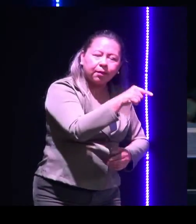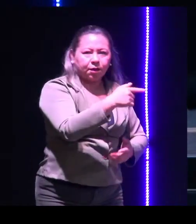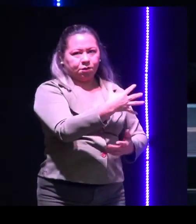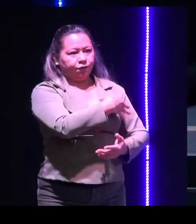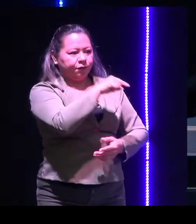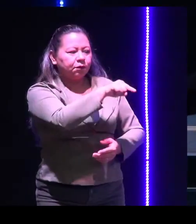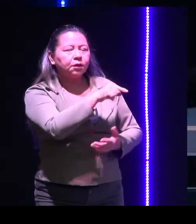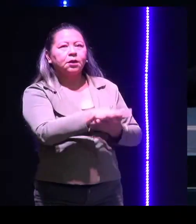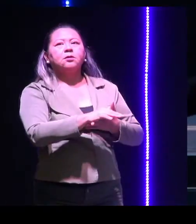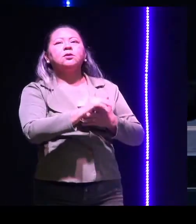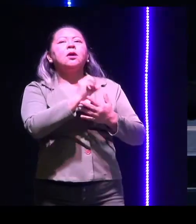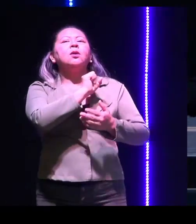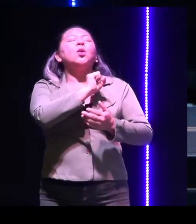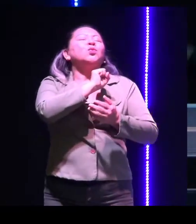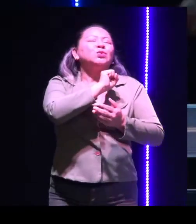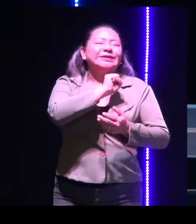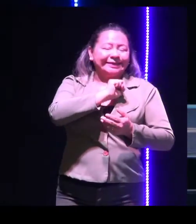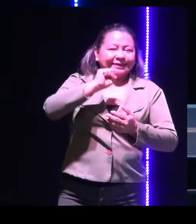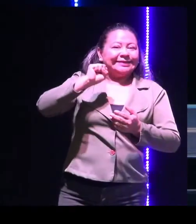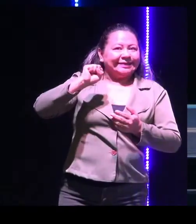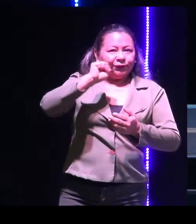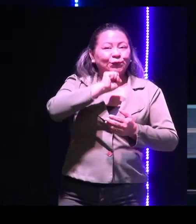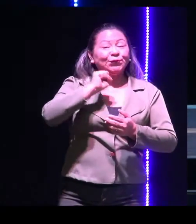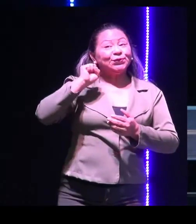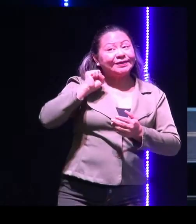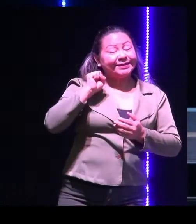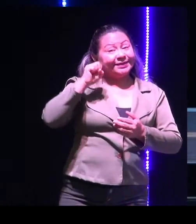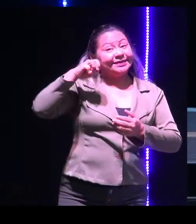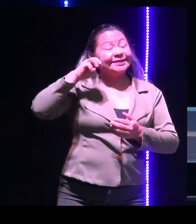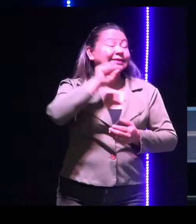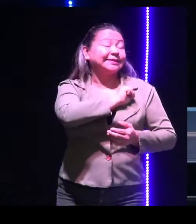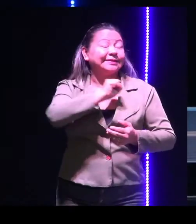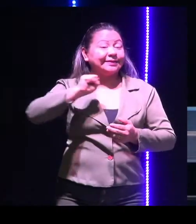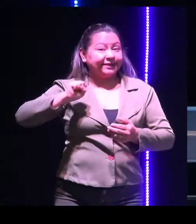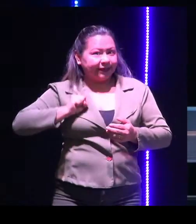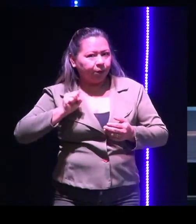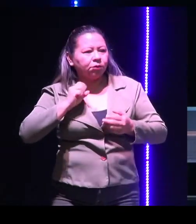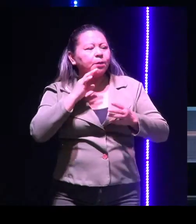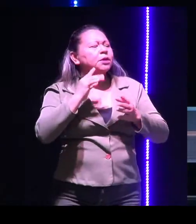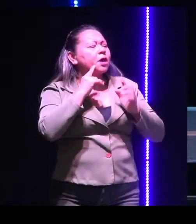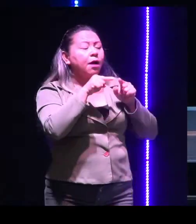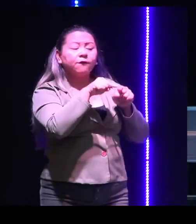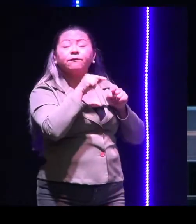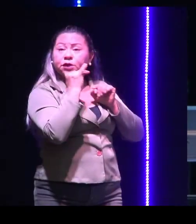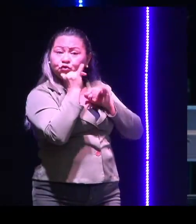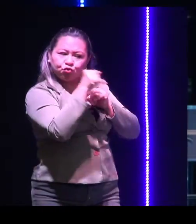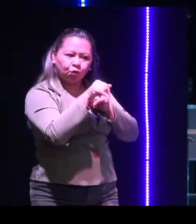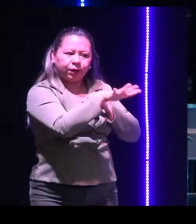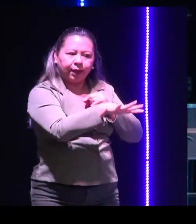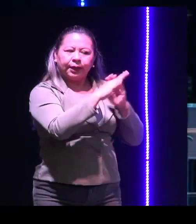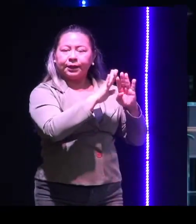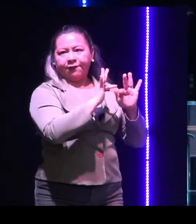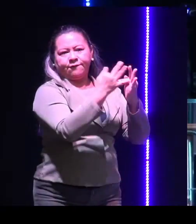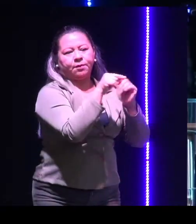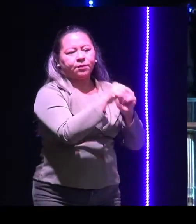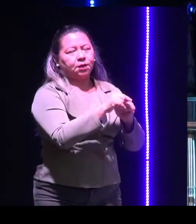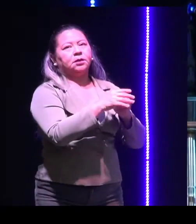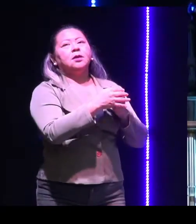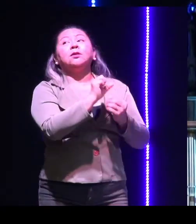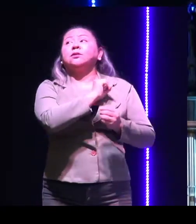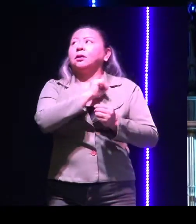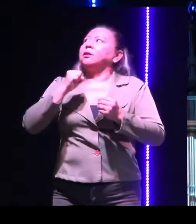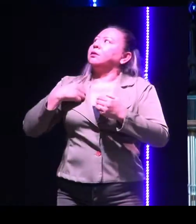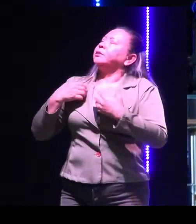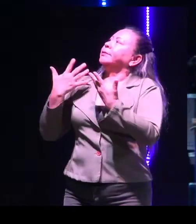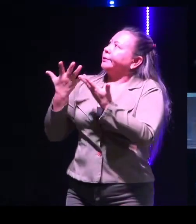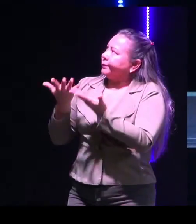o Samuel, o menino Samuel, da tragédia que iria acontecer nessa casa. O sacerdote estava ouvindo do que